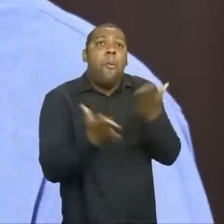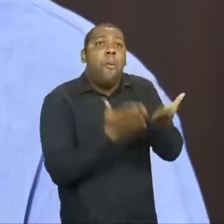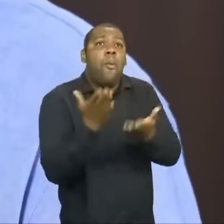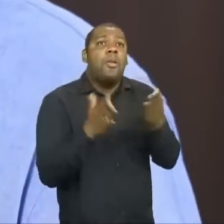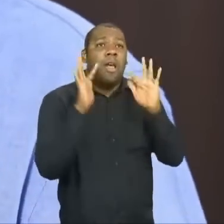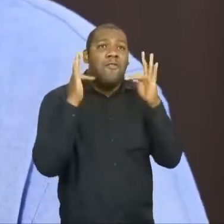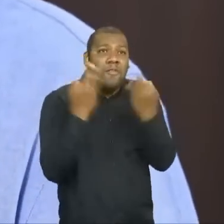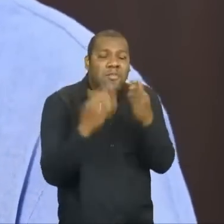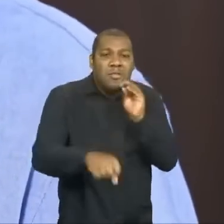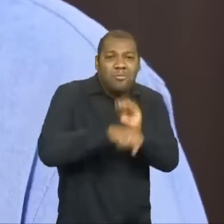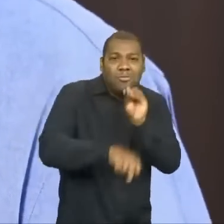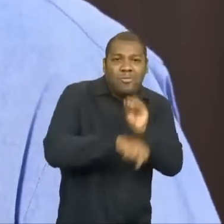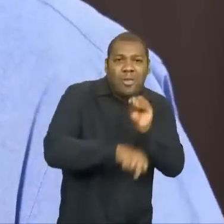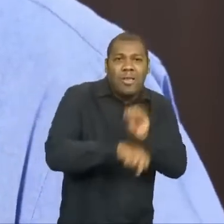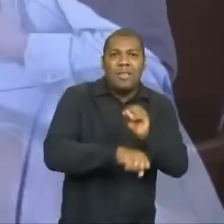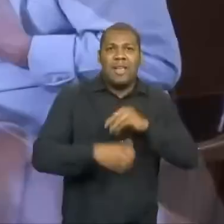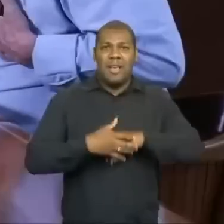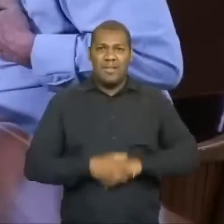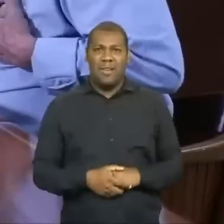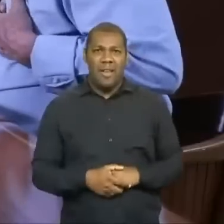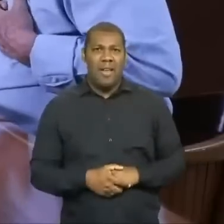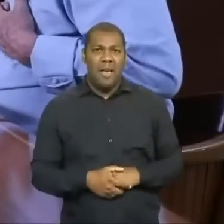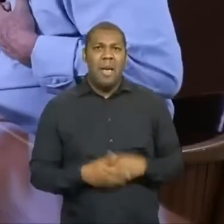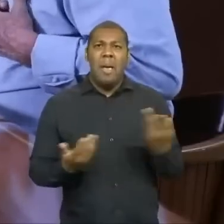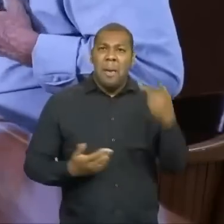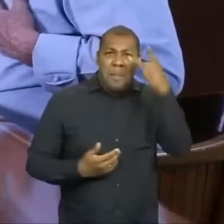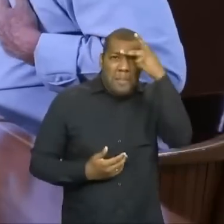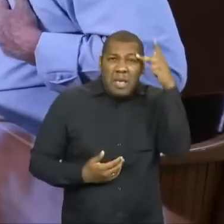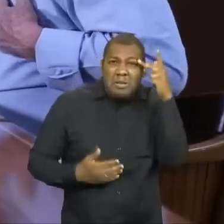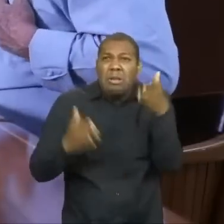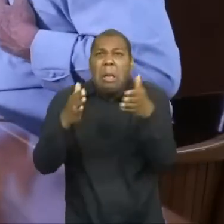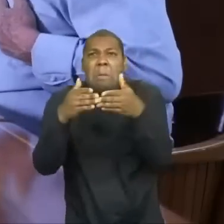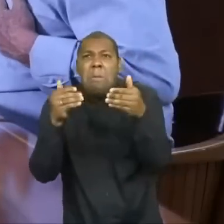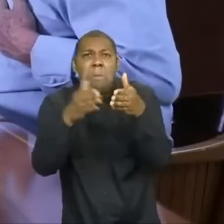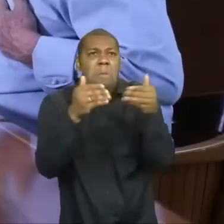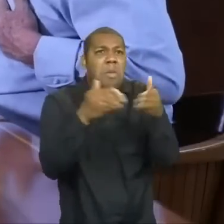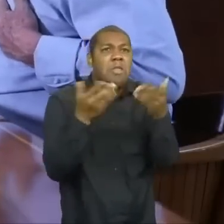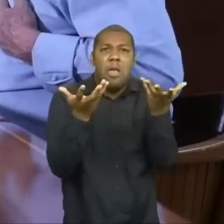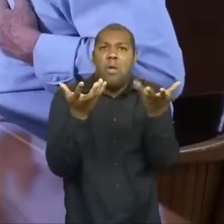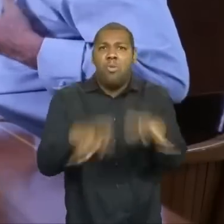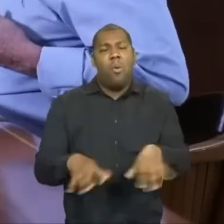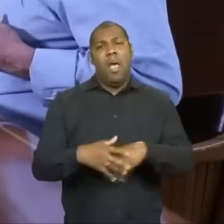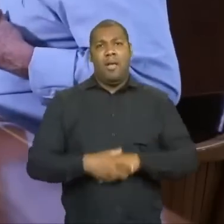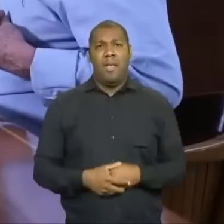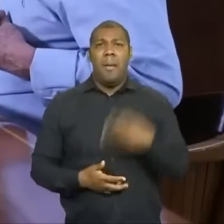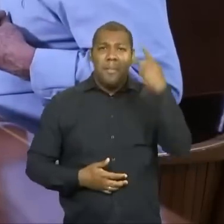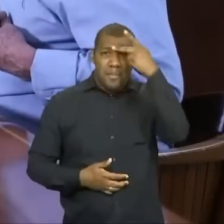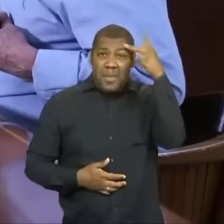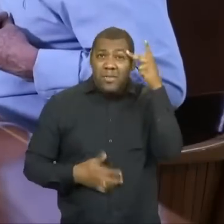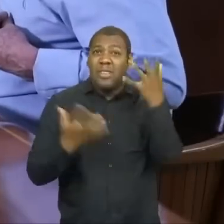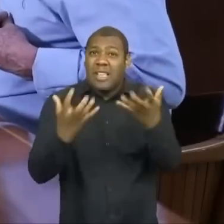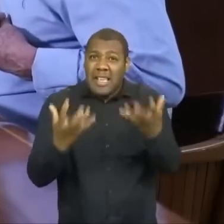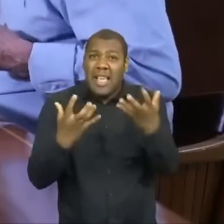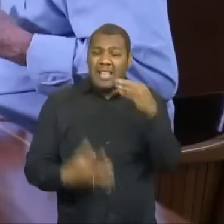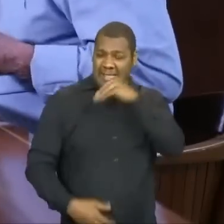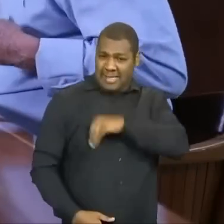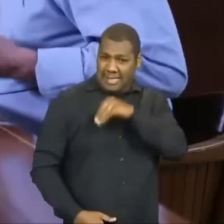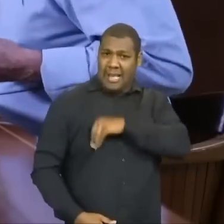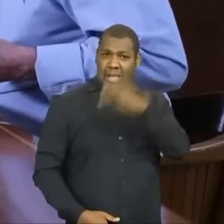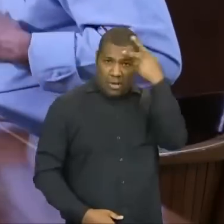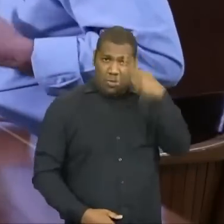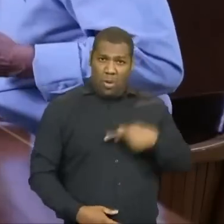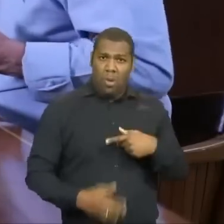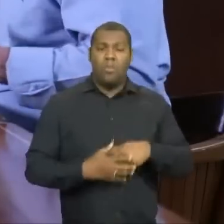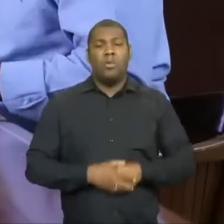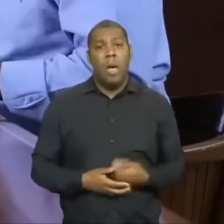Ninguém quer viver de favor, as pessoas querem viver do seu salário. Por isso que o emprego é uma obsessão para mim. Sabe, o emprego é uma